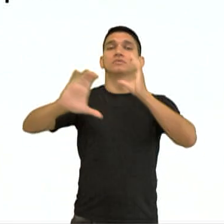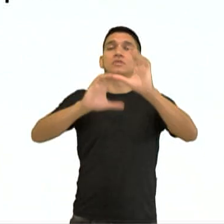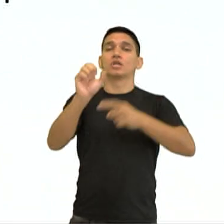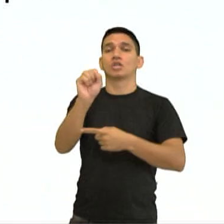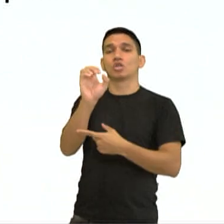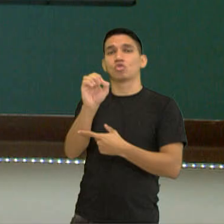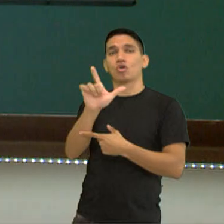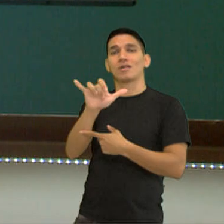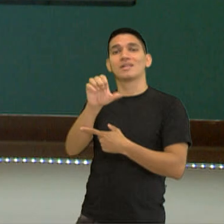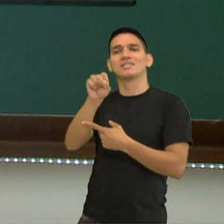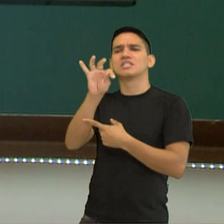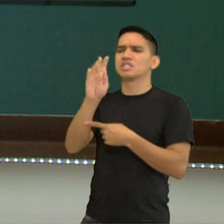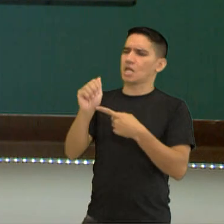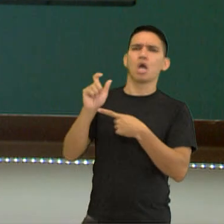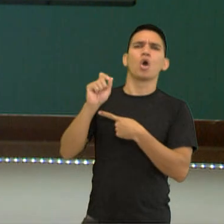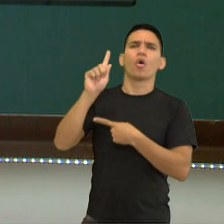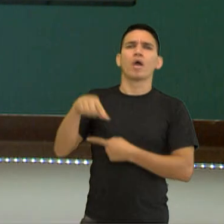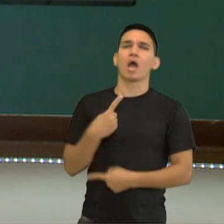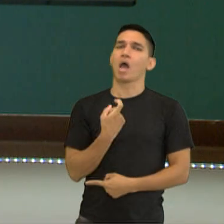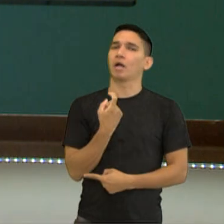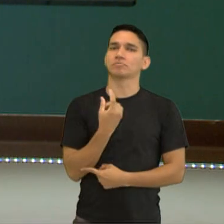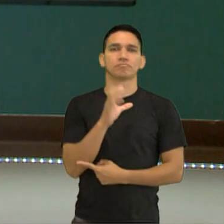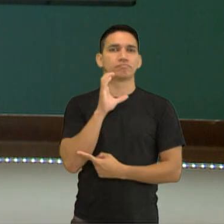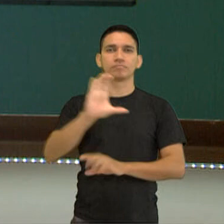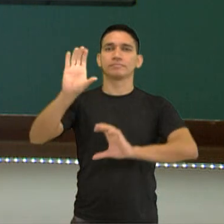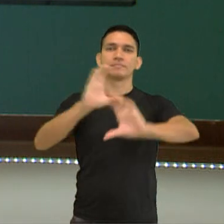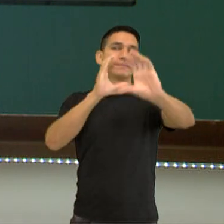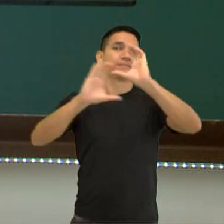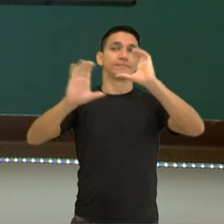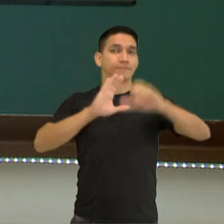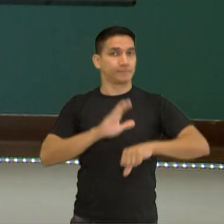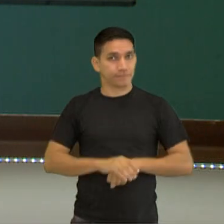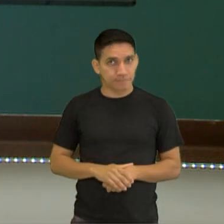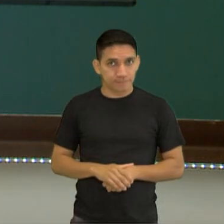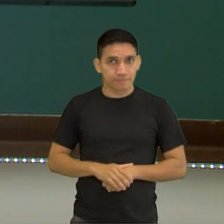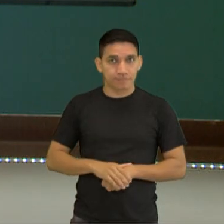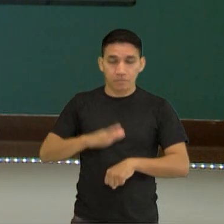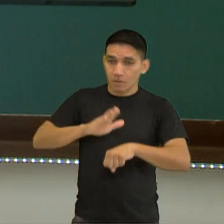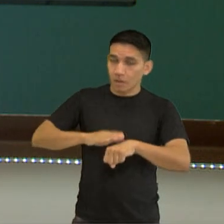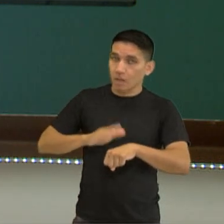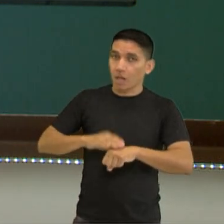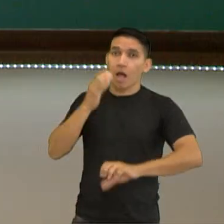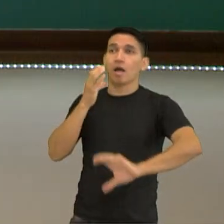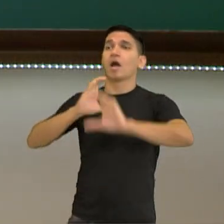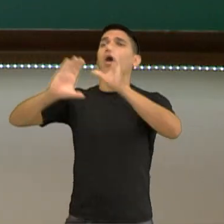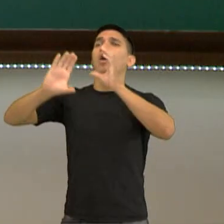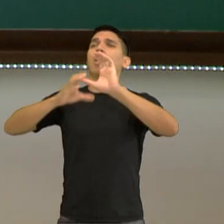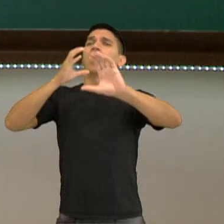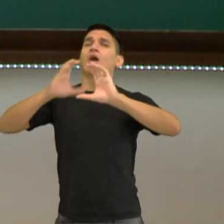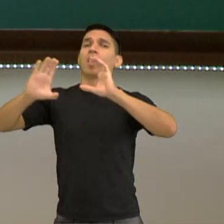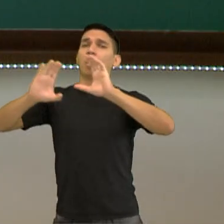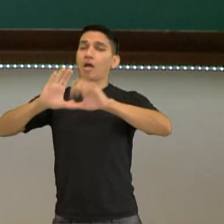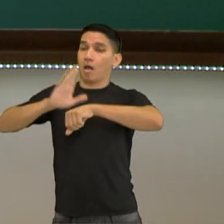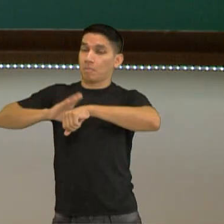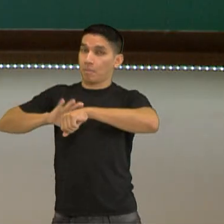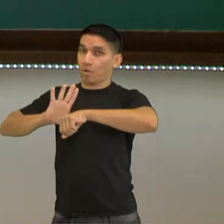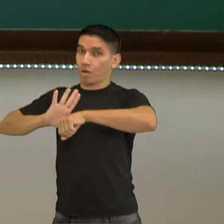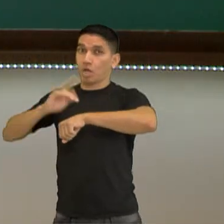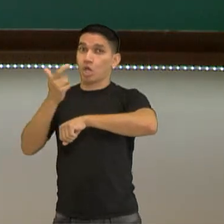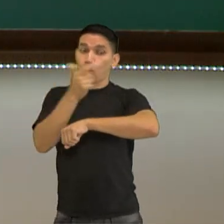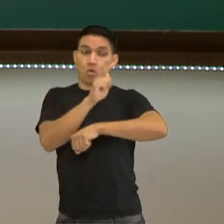cara que canta sozinho. Ele tem um momento de solo dele e tem um momento do